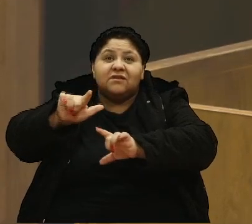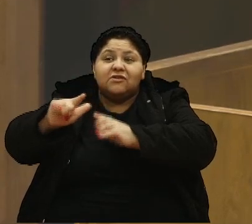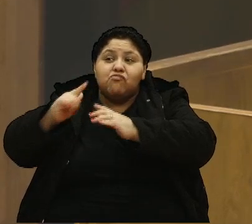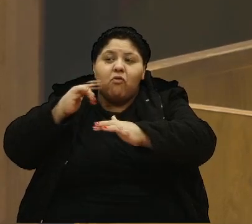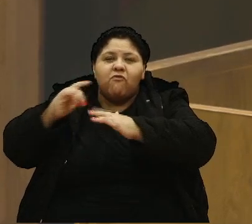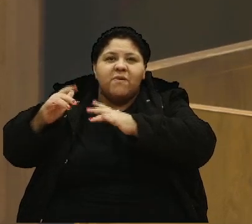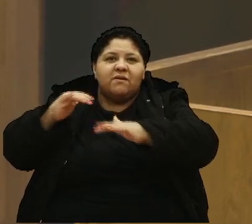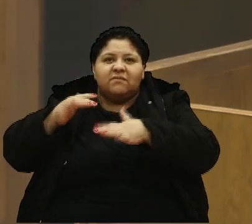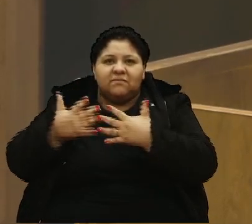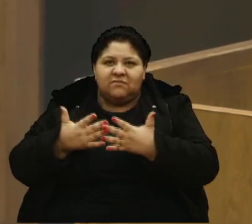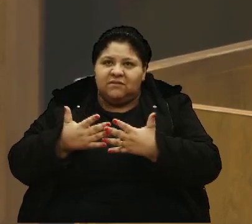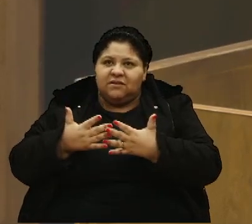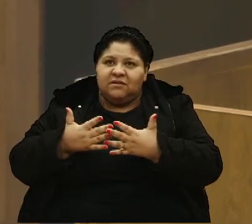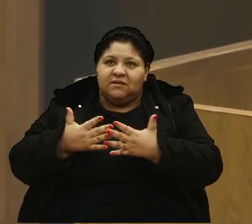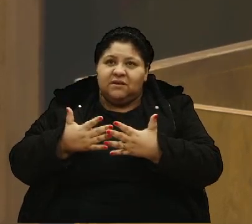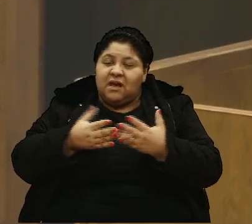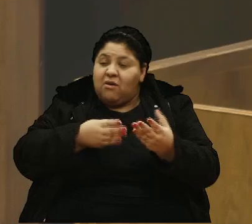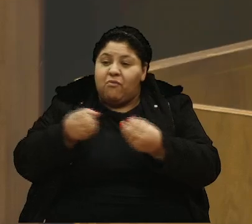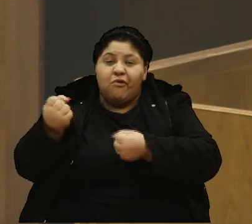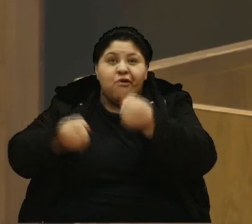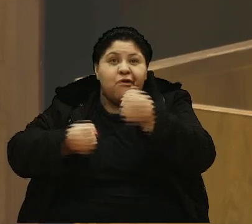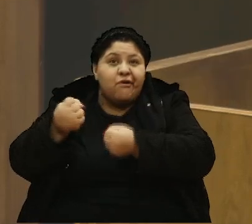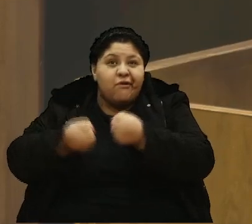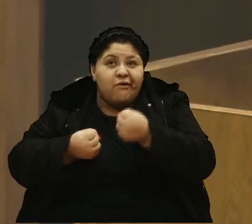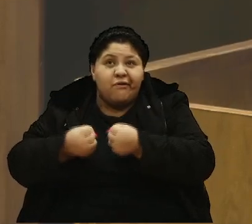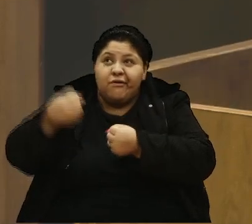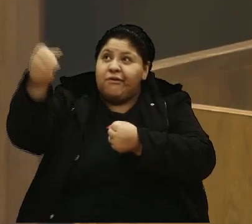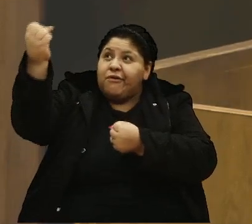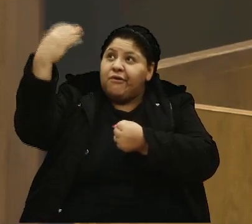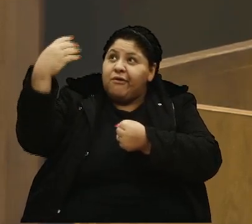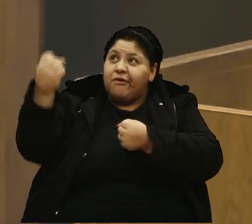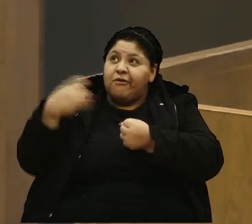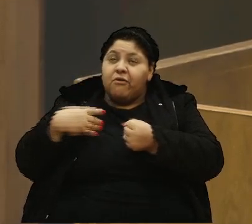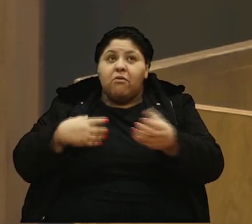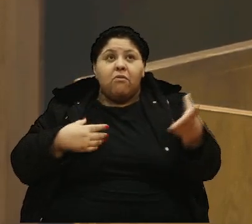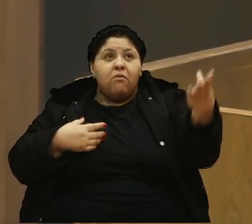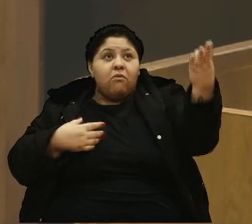deslocar. É muito veículo, abre um sinal, fecha o outro.